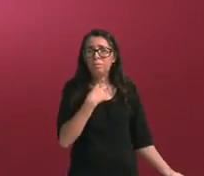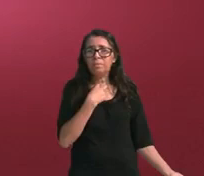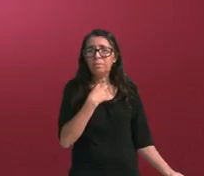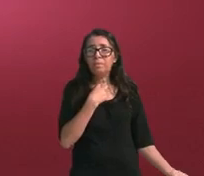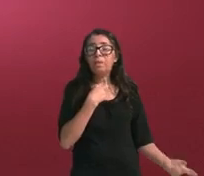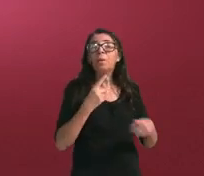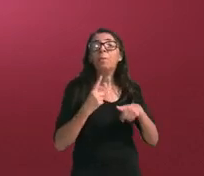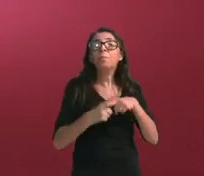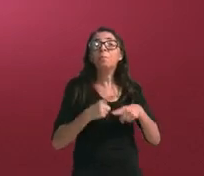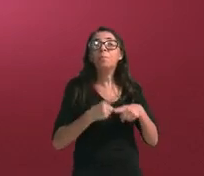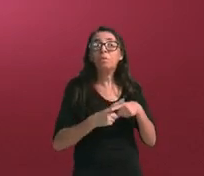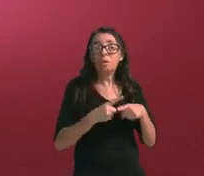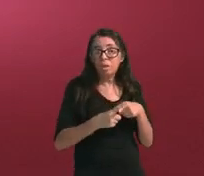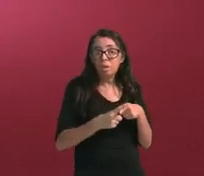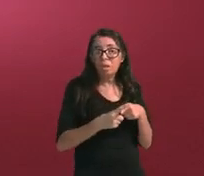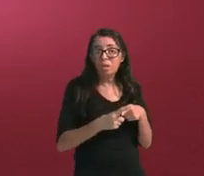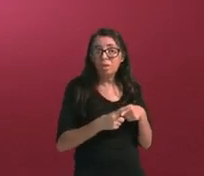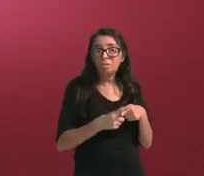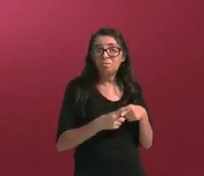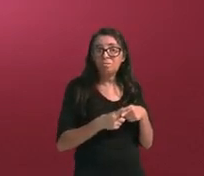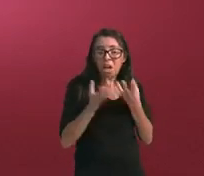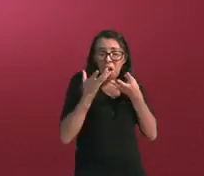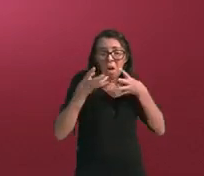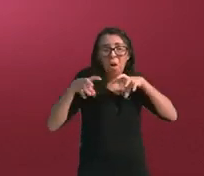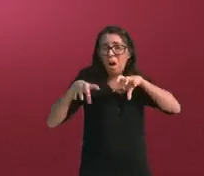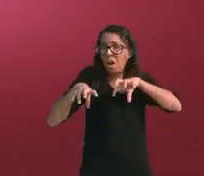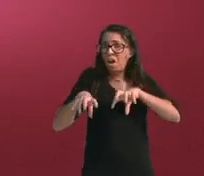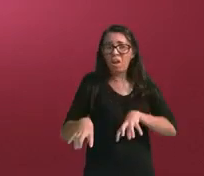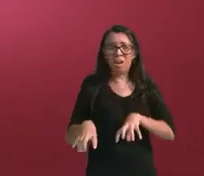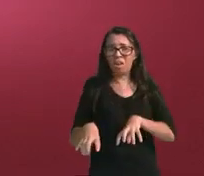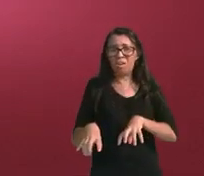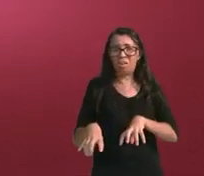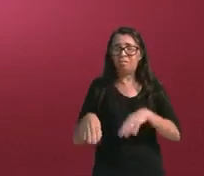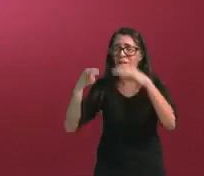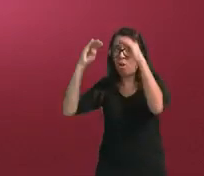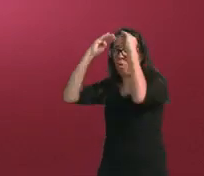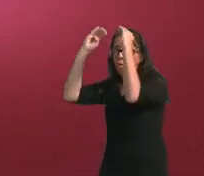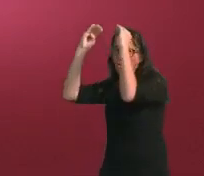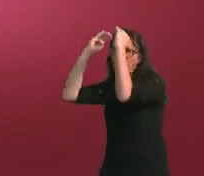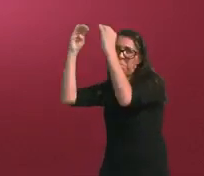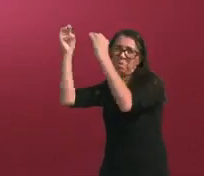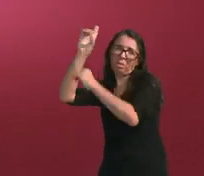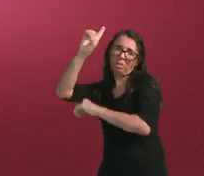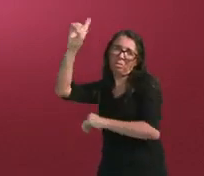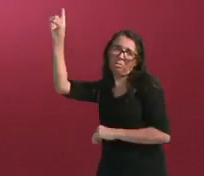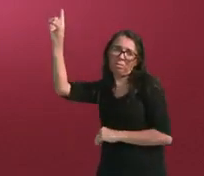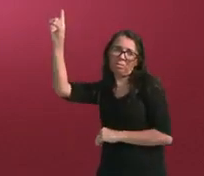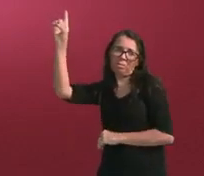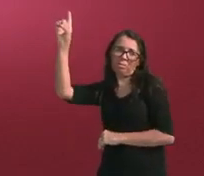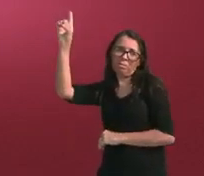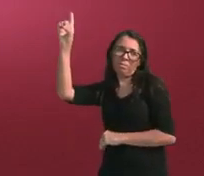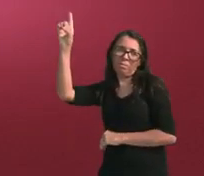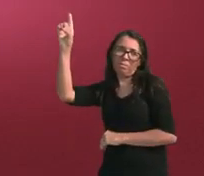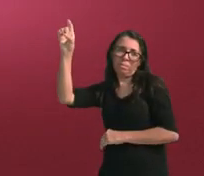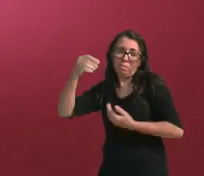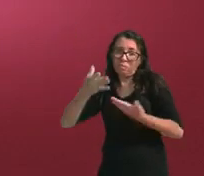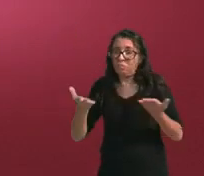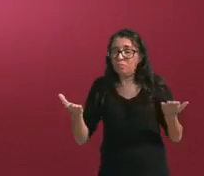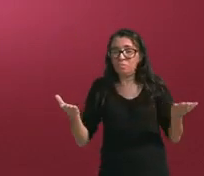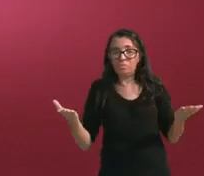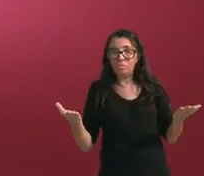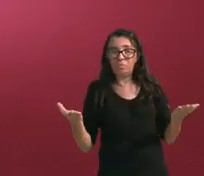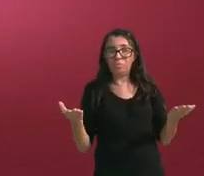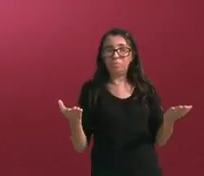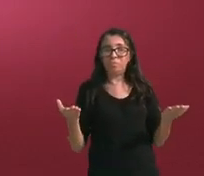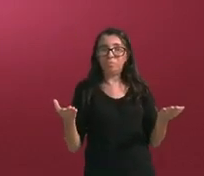somos privilegiados e nós somos abençoados por isso. Você também será abençoado